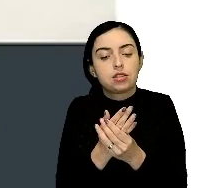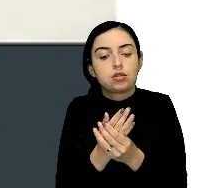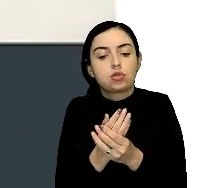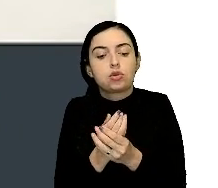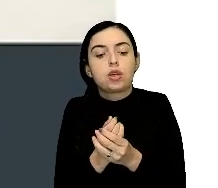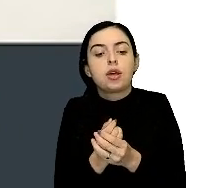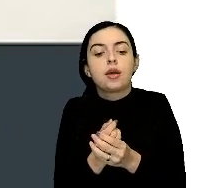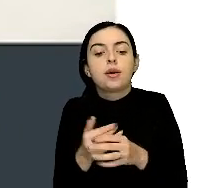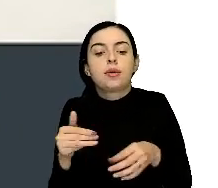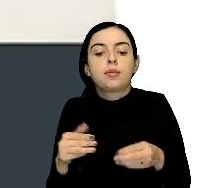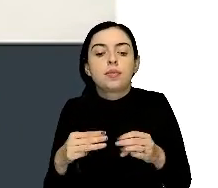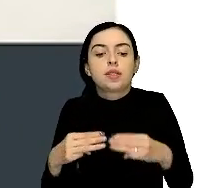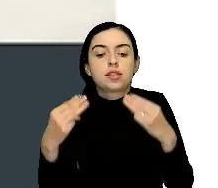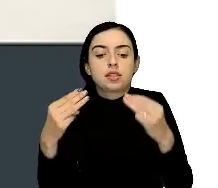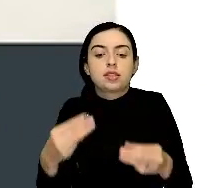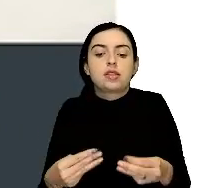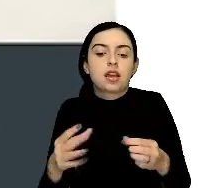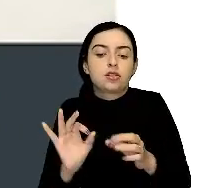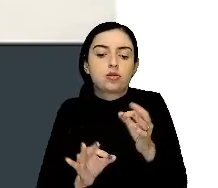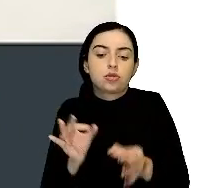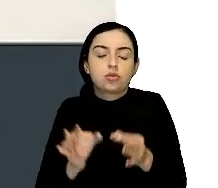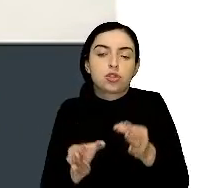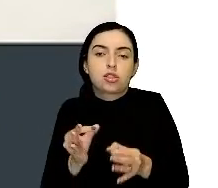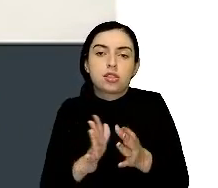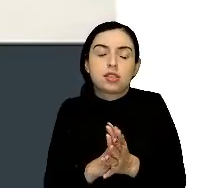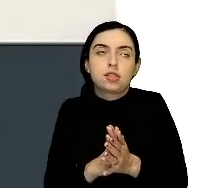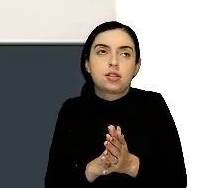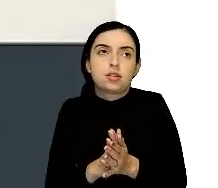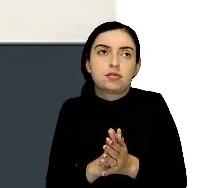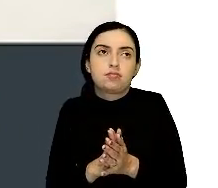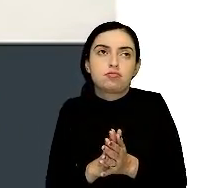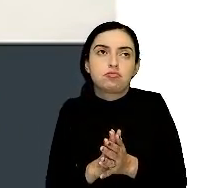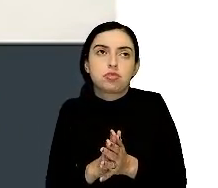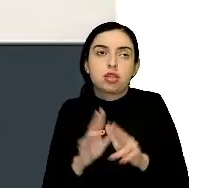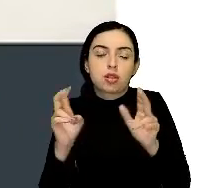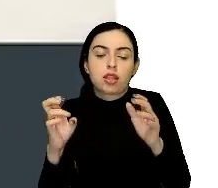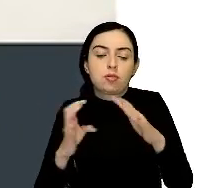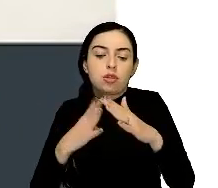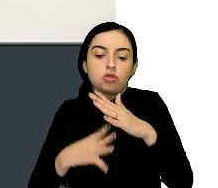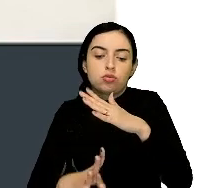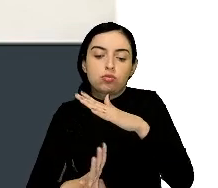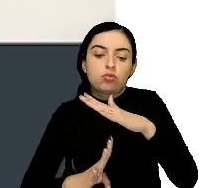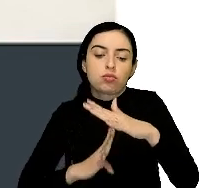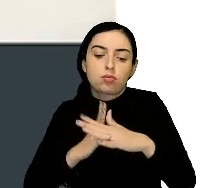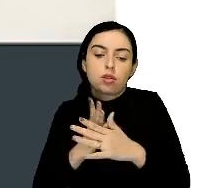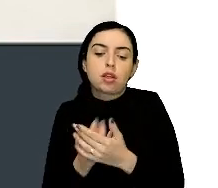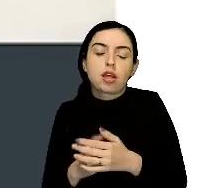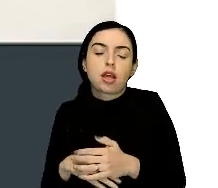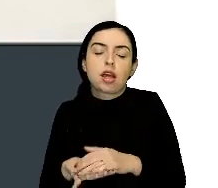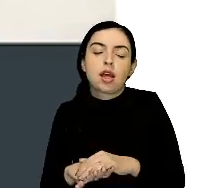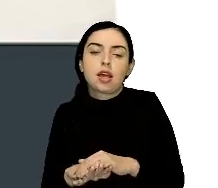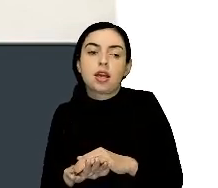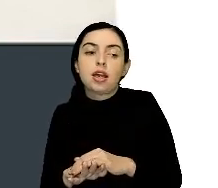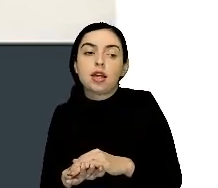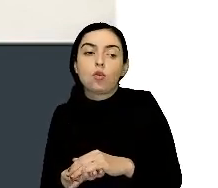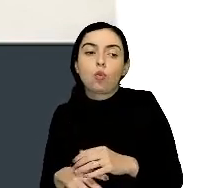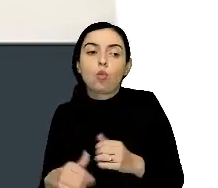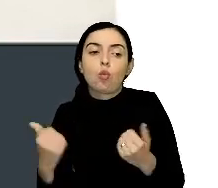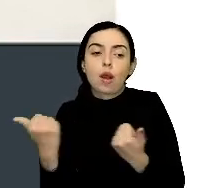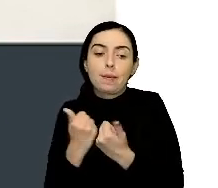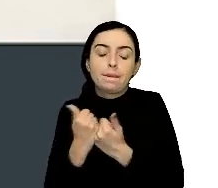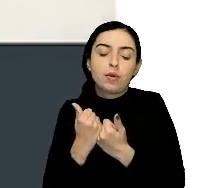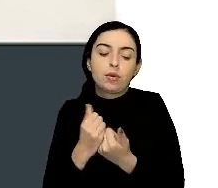dentro do Ministério da Justiça, do Departamento Nacional de Migrações e, portanto, no seu braço, Polícia Federal, a relação com